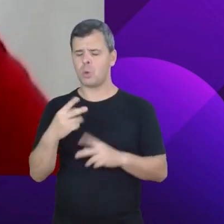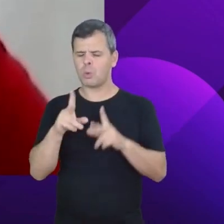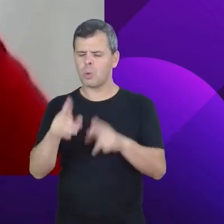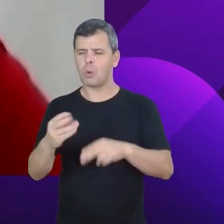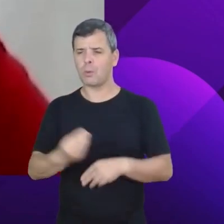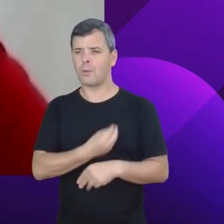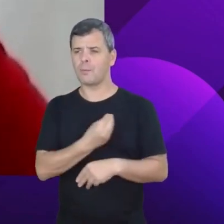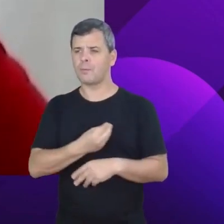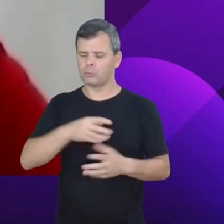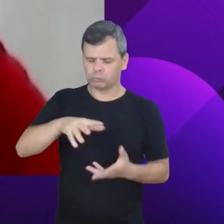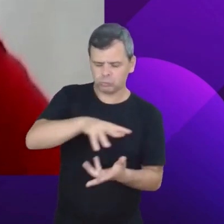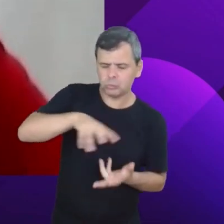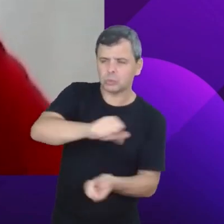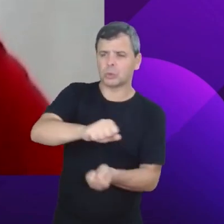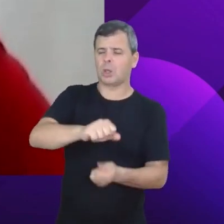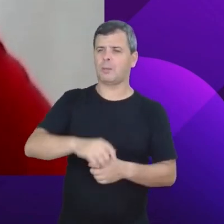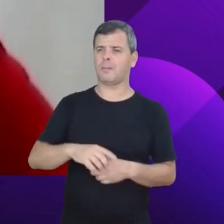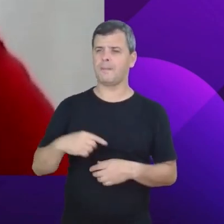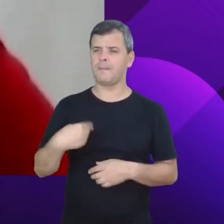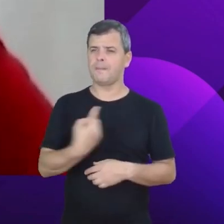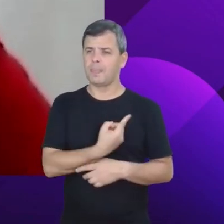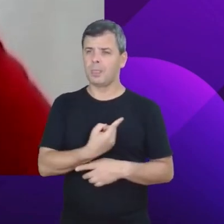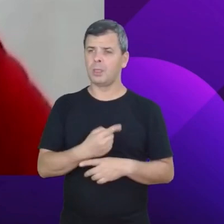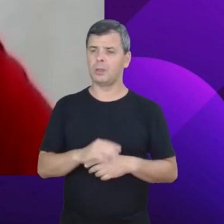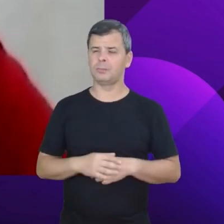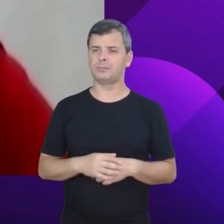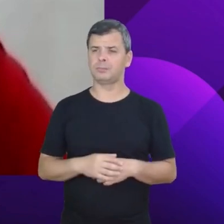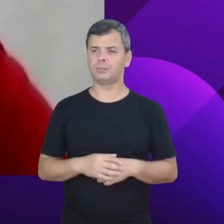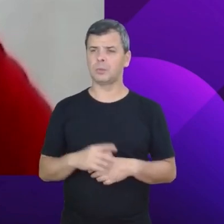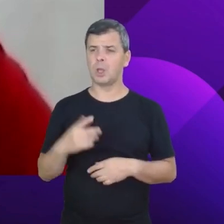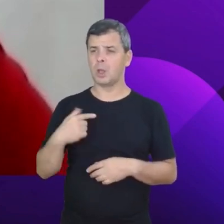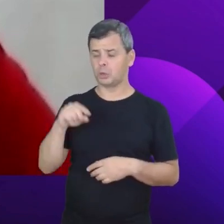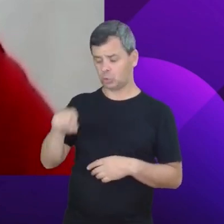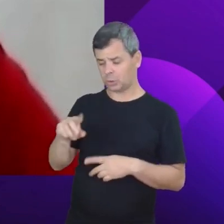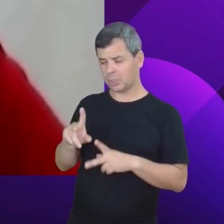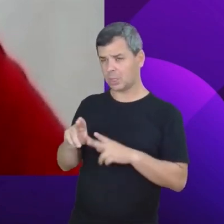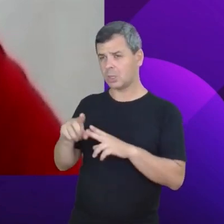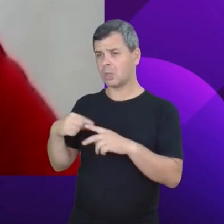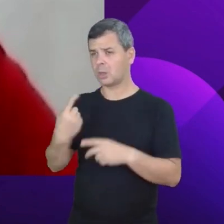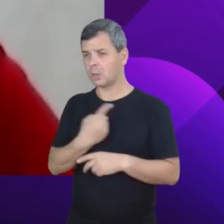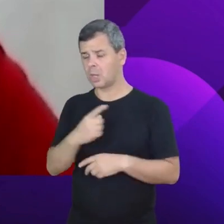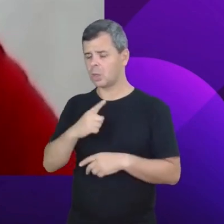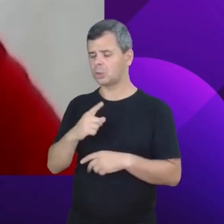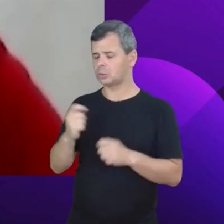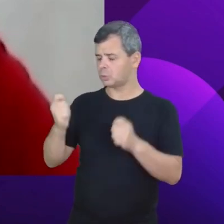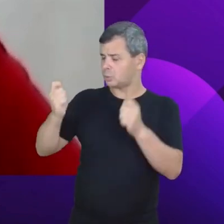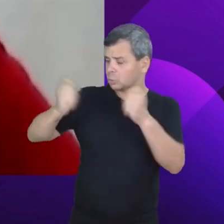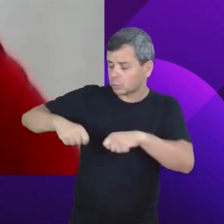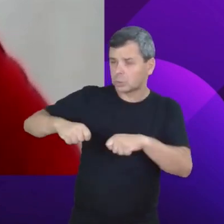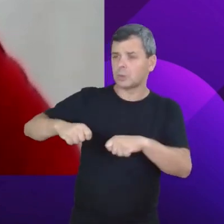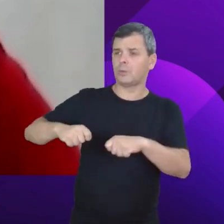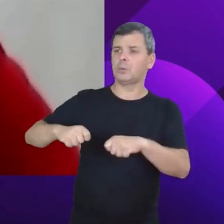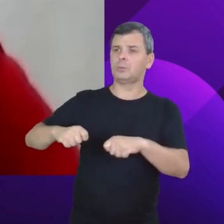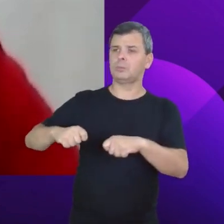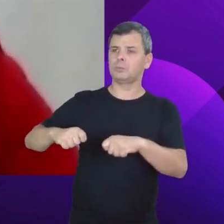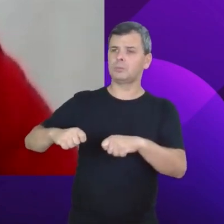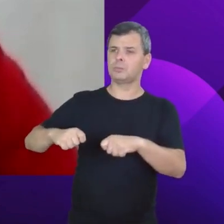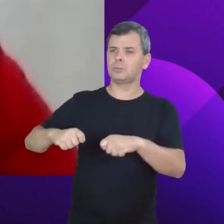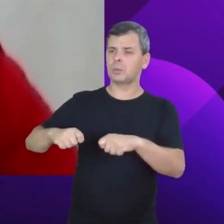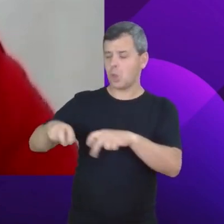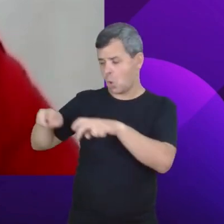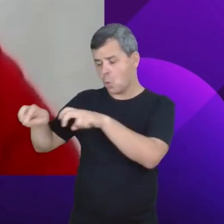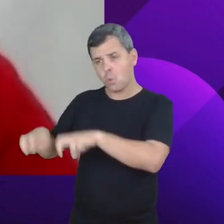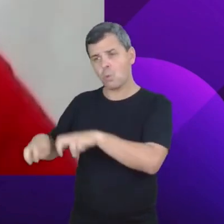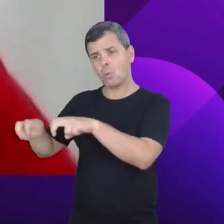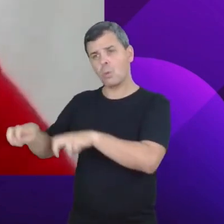vida sustentável. Então, só nesse formato é que a gente vai poder ter um